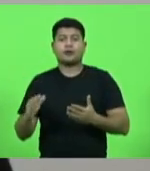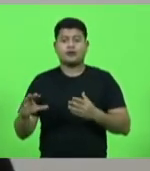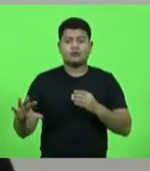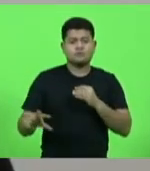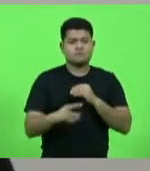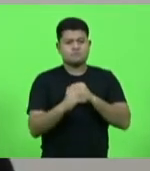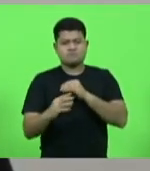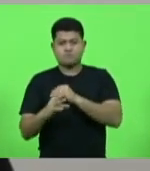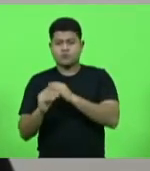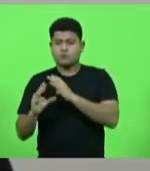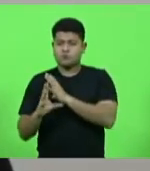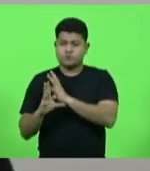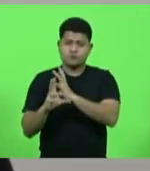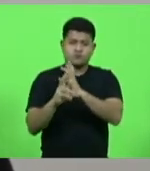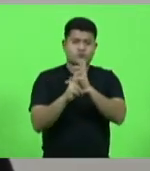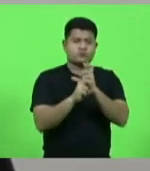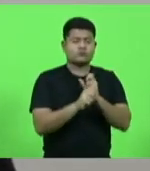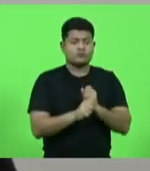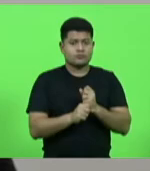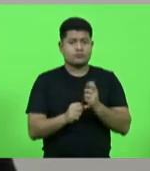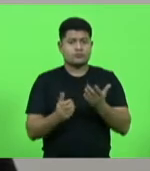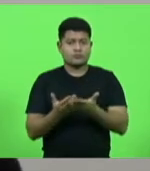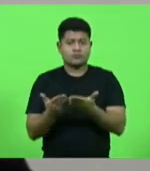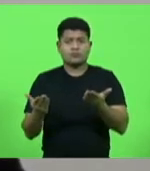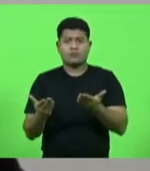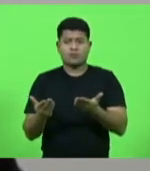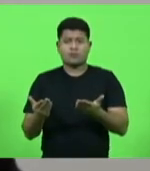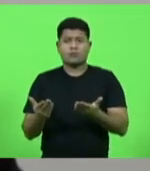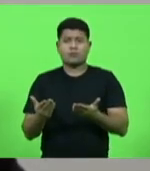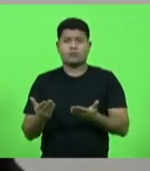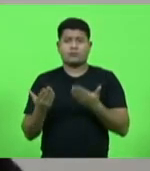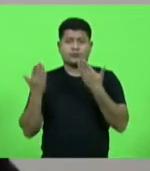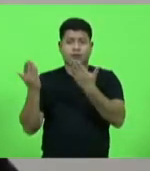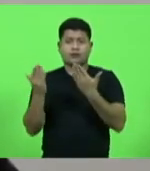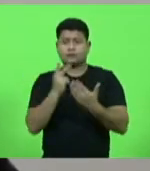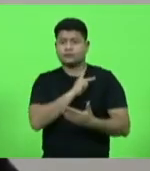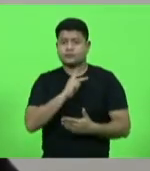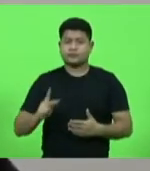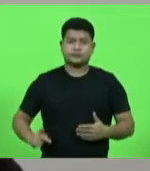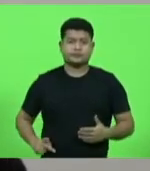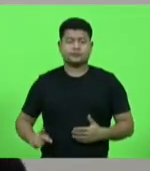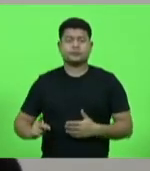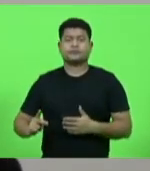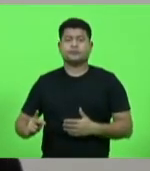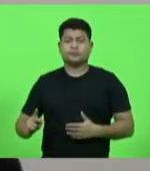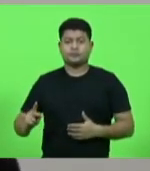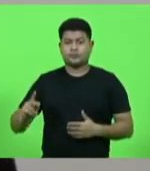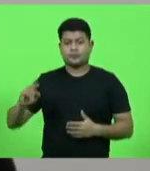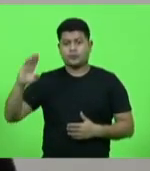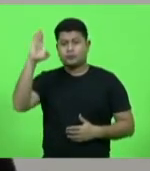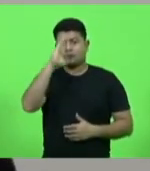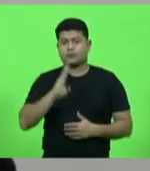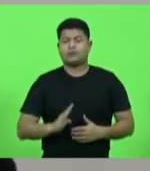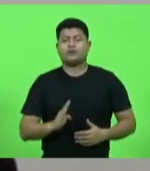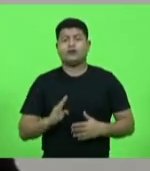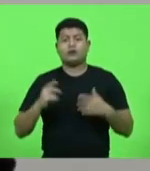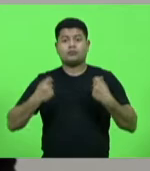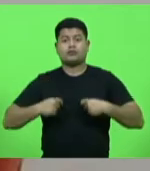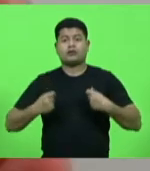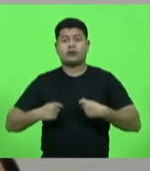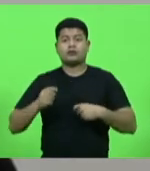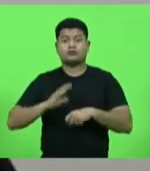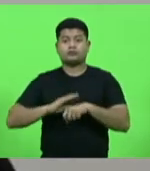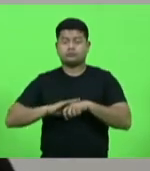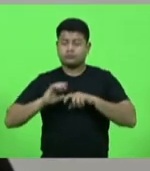nossa caminhada e da nossa vida. O presidente da República, ele tem que tomar atitude, e